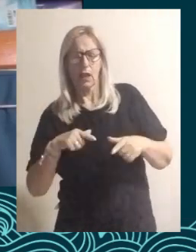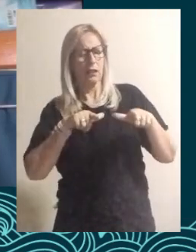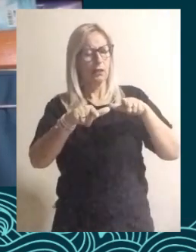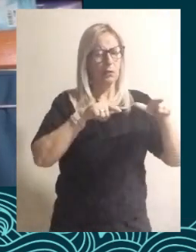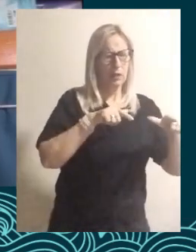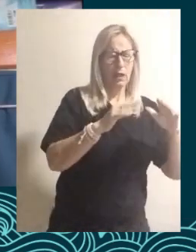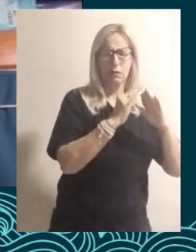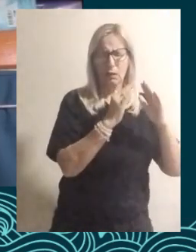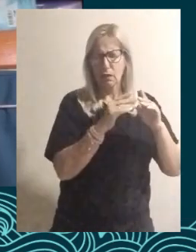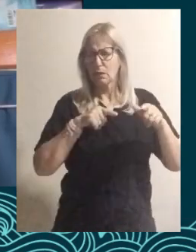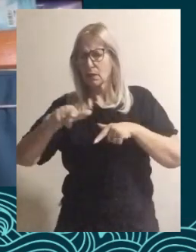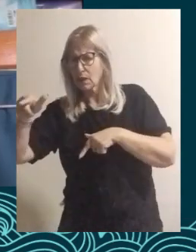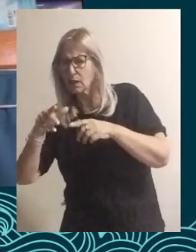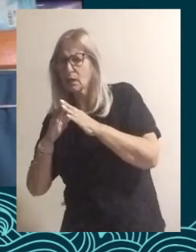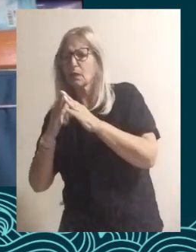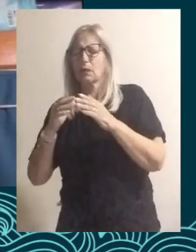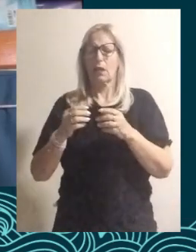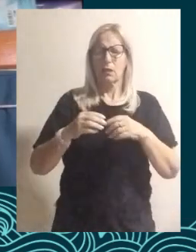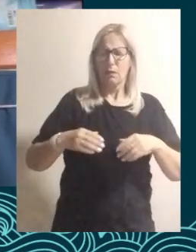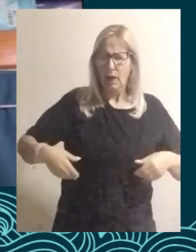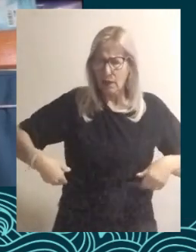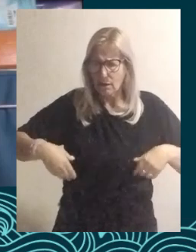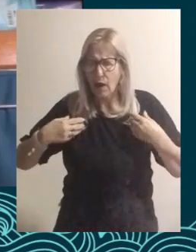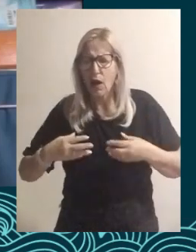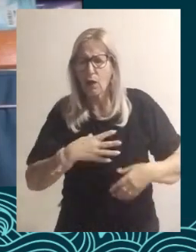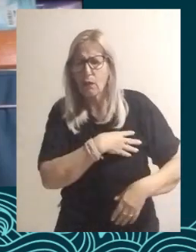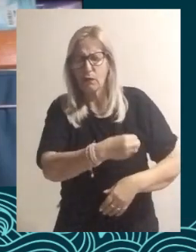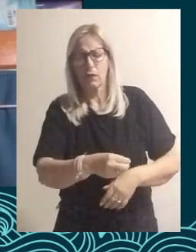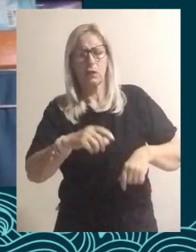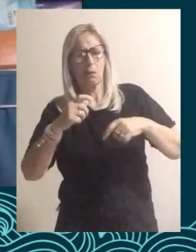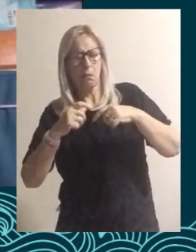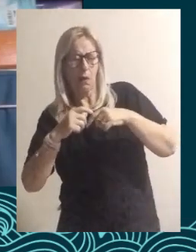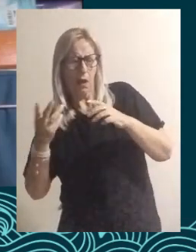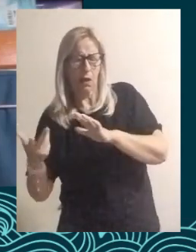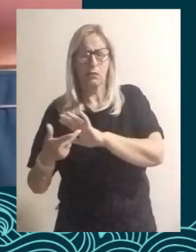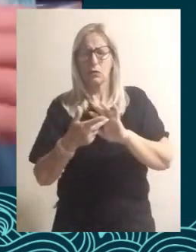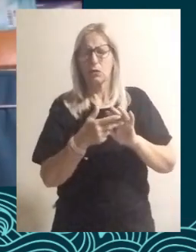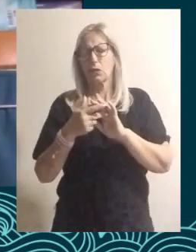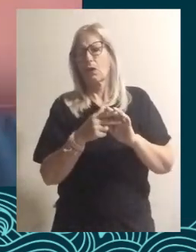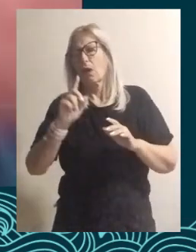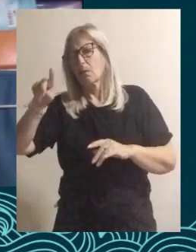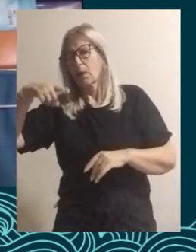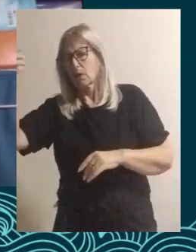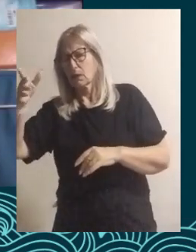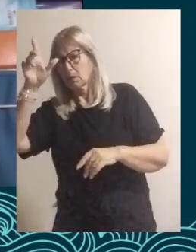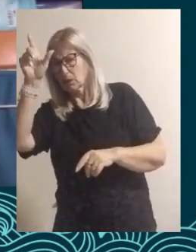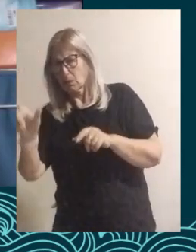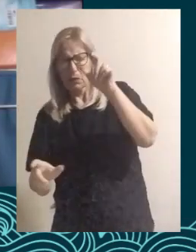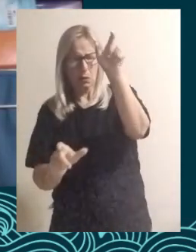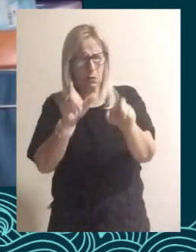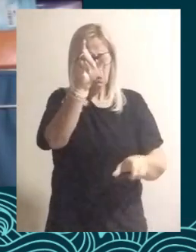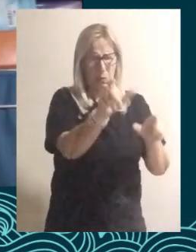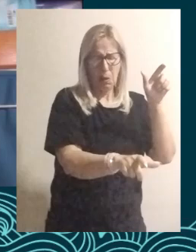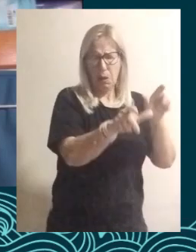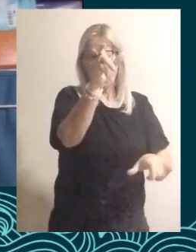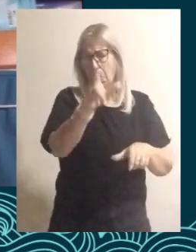não só de casa para o trabalho, mas também de casa para o trabalho, de casa para a creche, da creche para o médico, do médico para a casa da